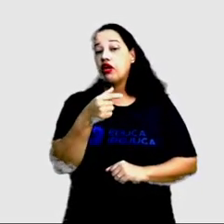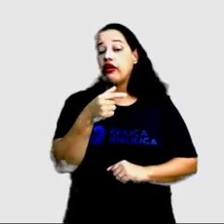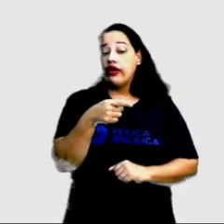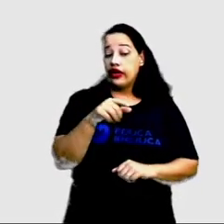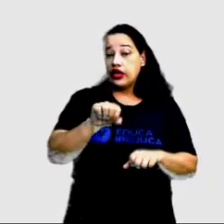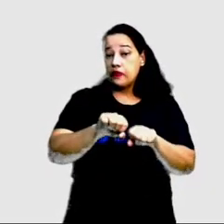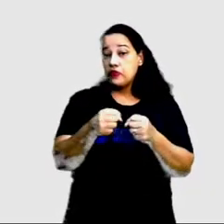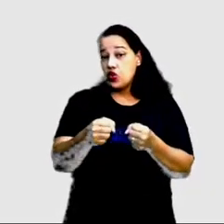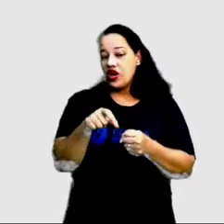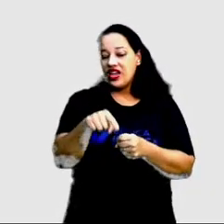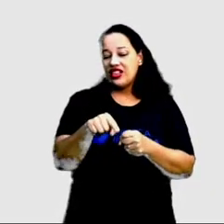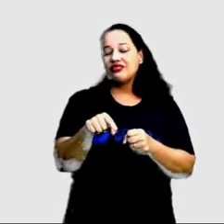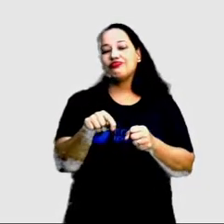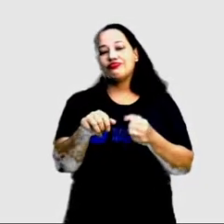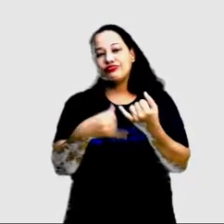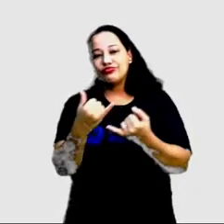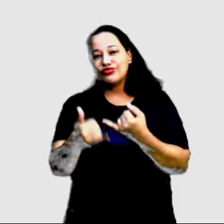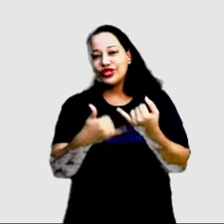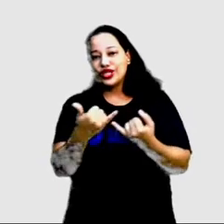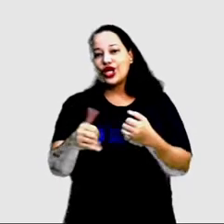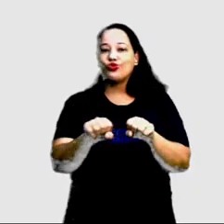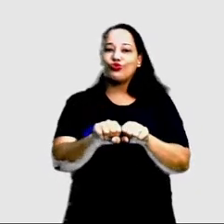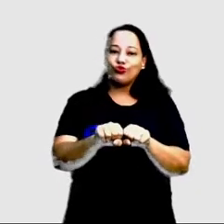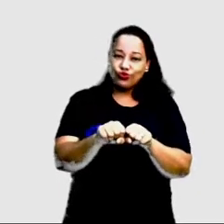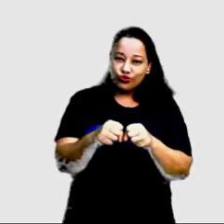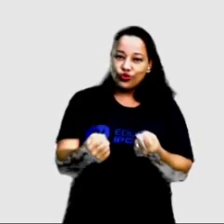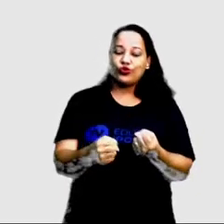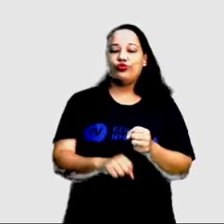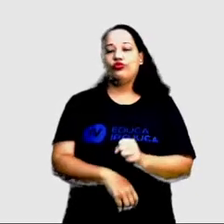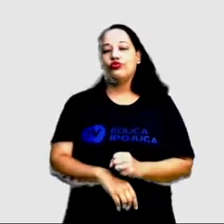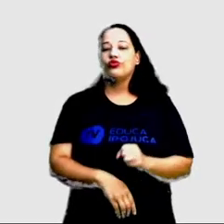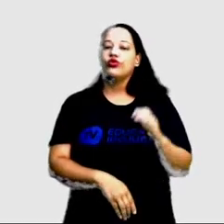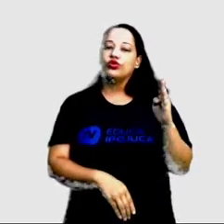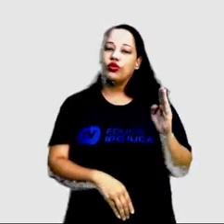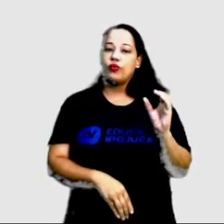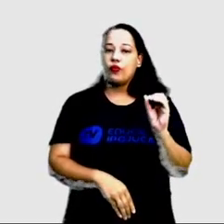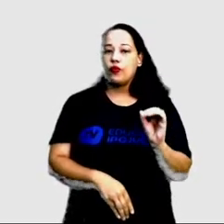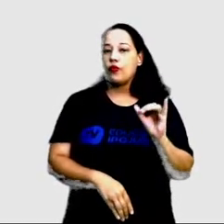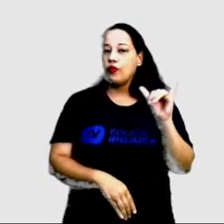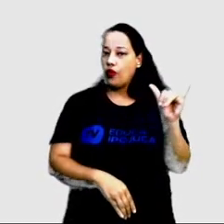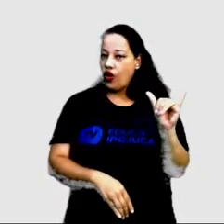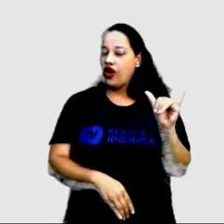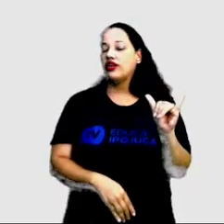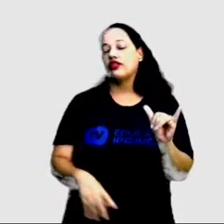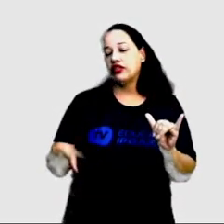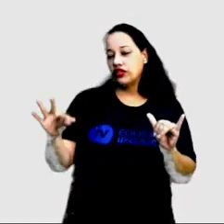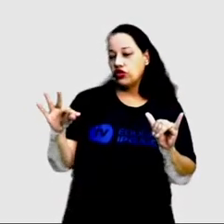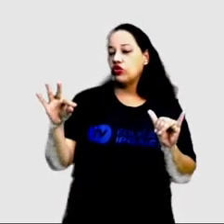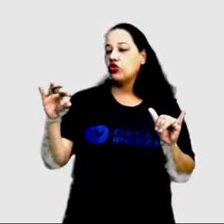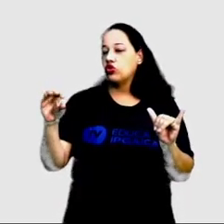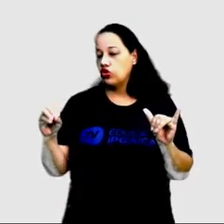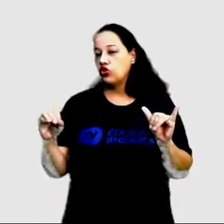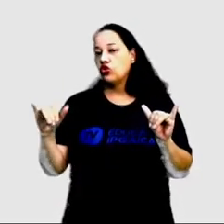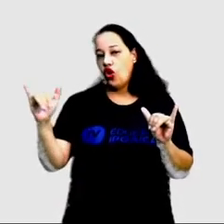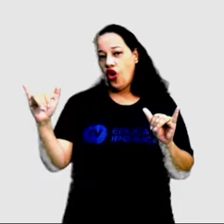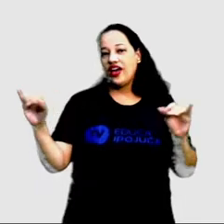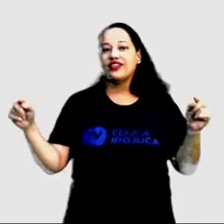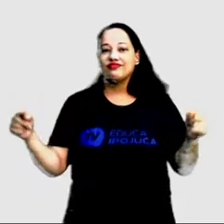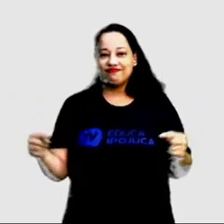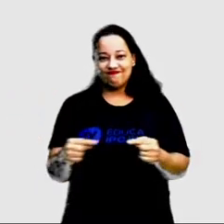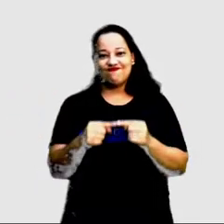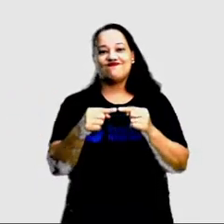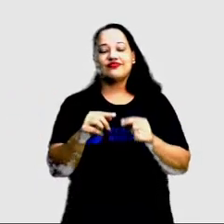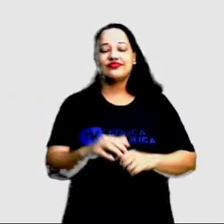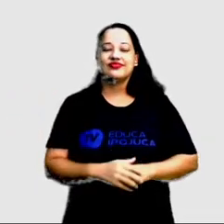rhyming with toy. O boy está rimando com o toy. My bed